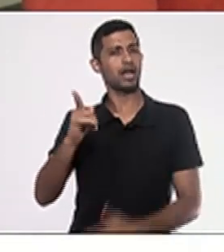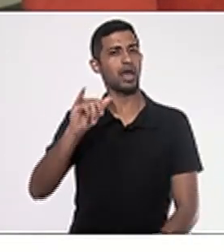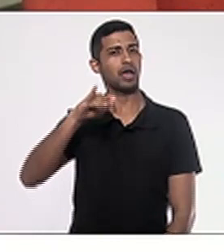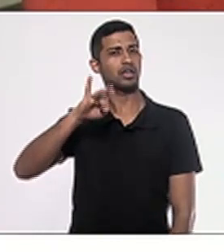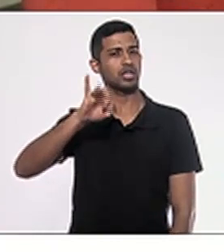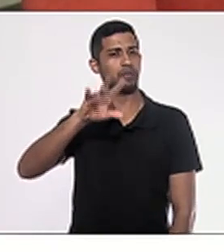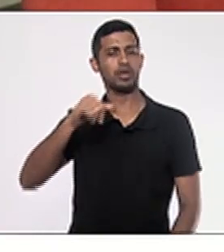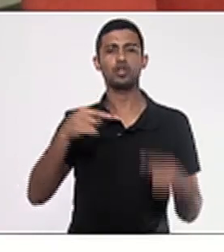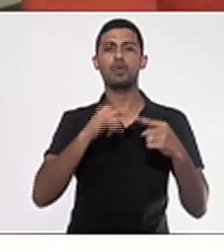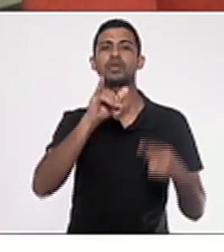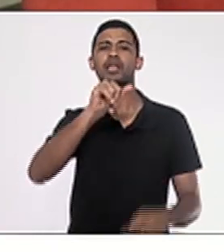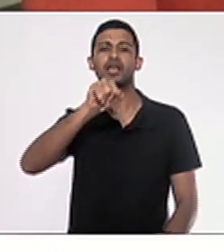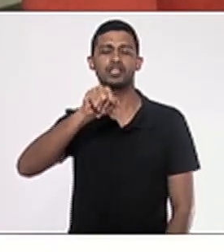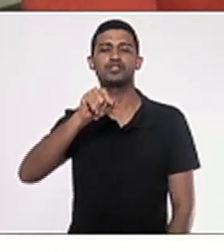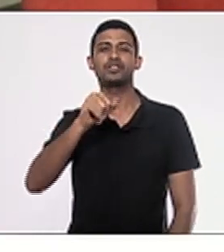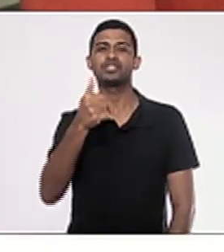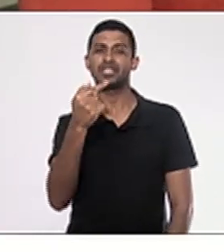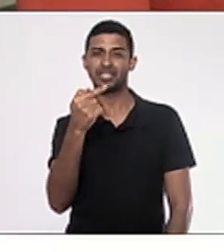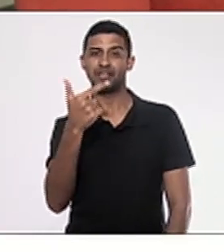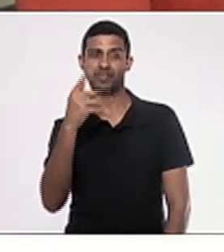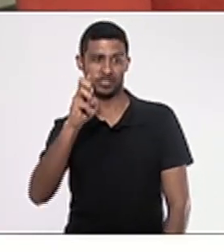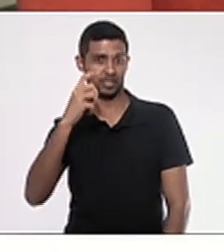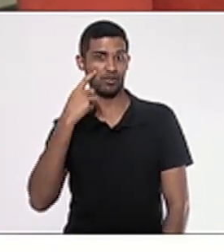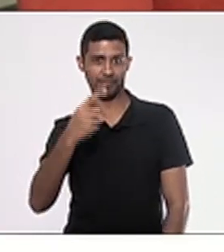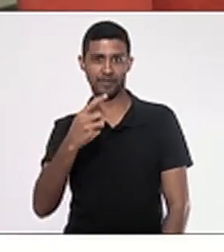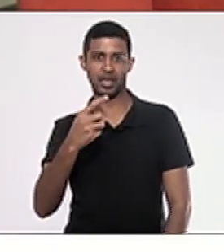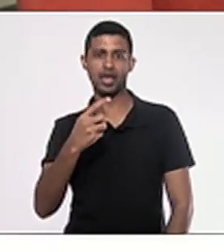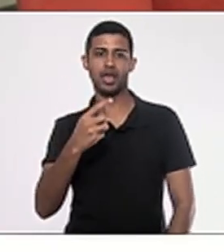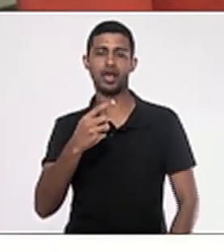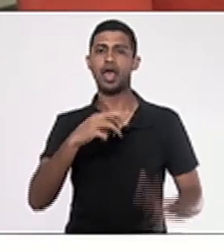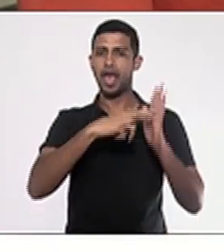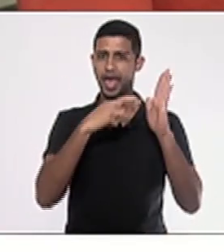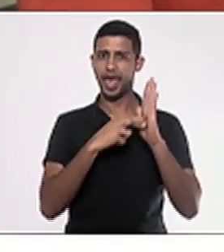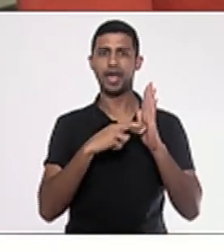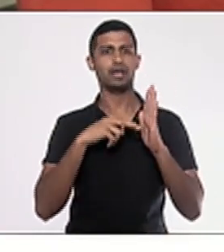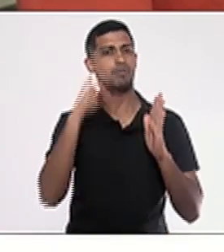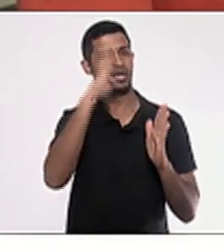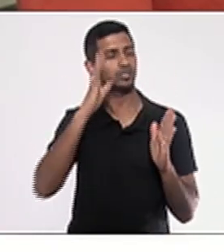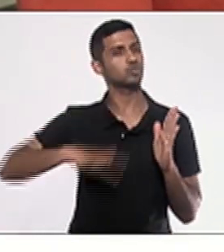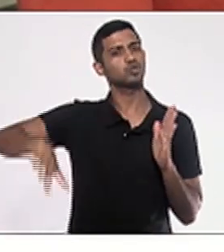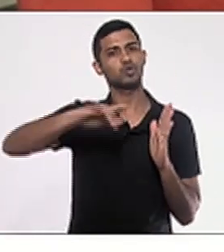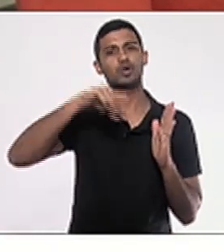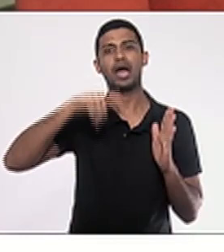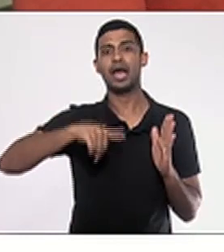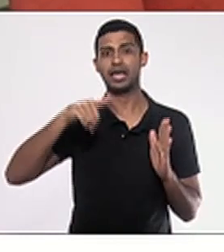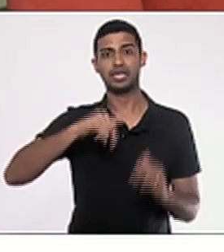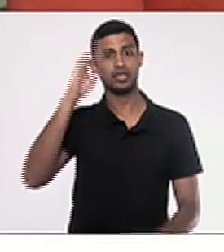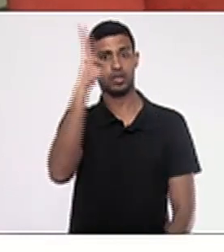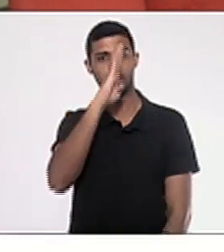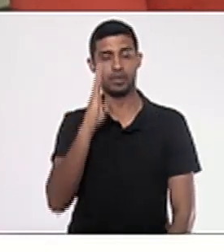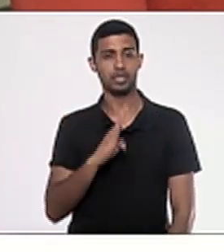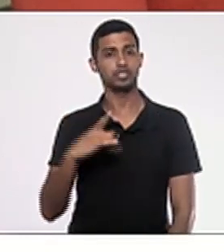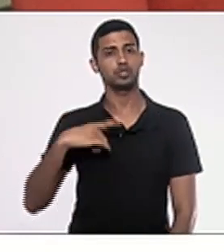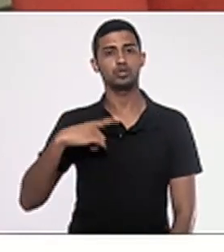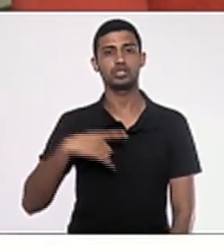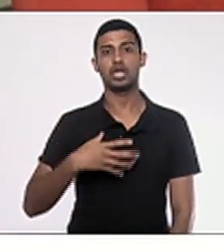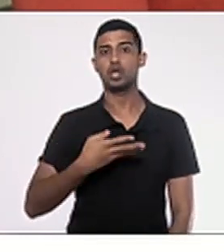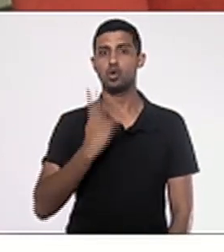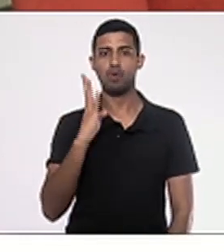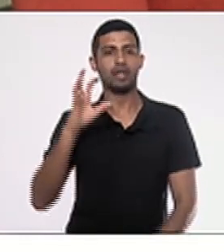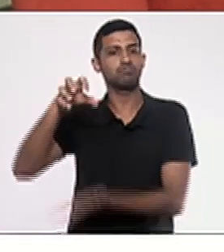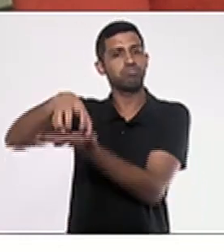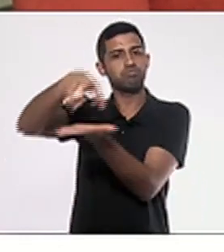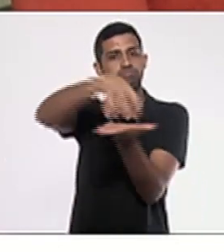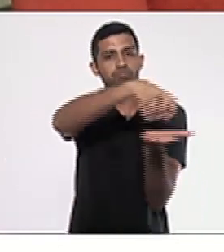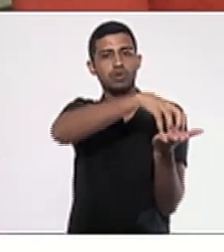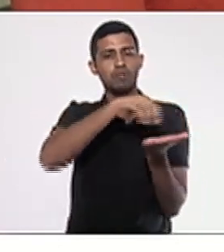ISO 17025, uma norma internacional. Na verdade, no Brasil temos 4 laboratórios no